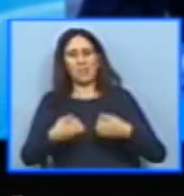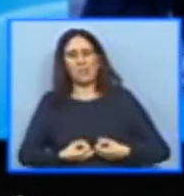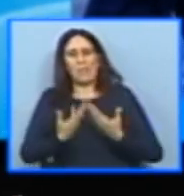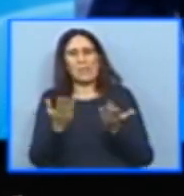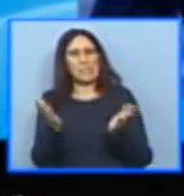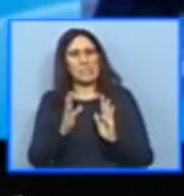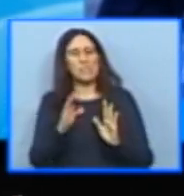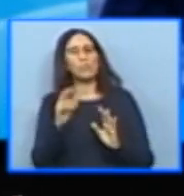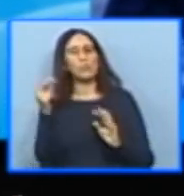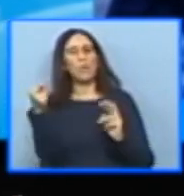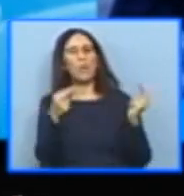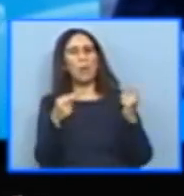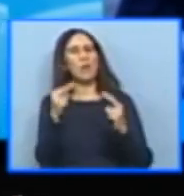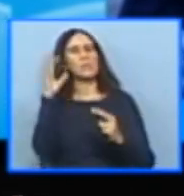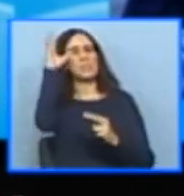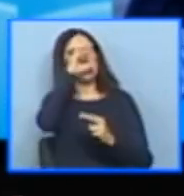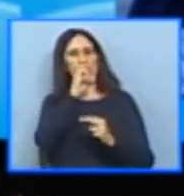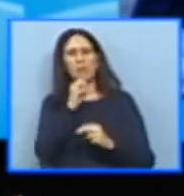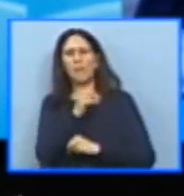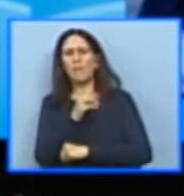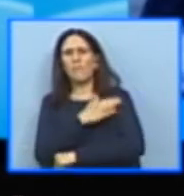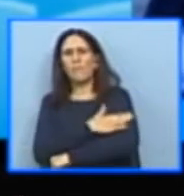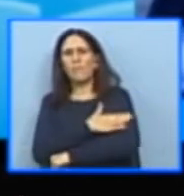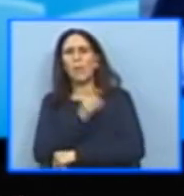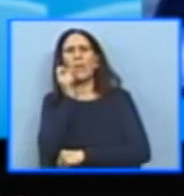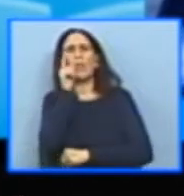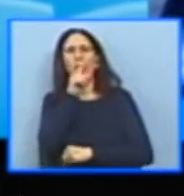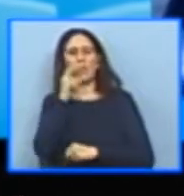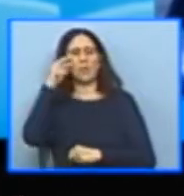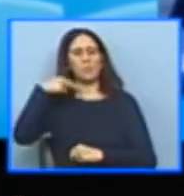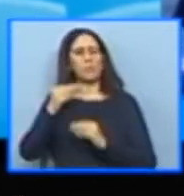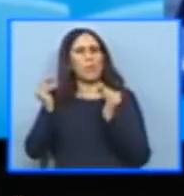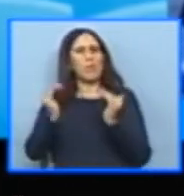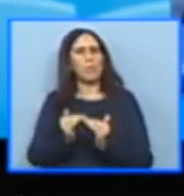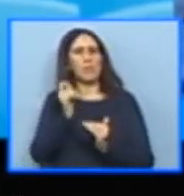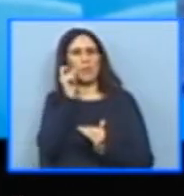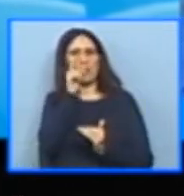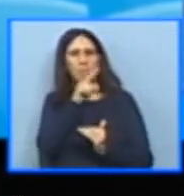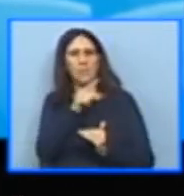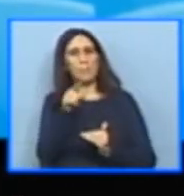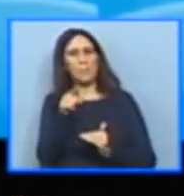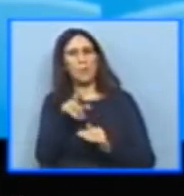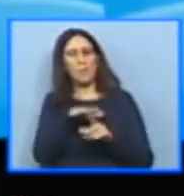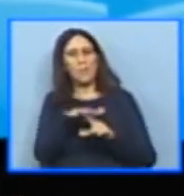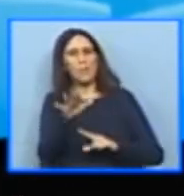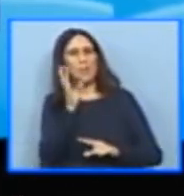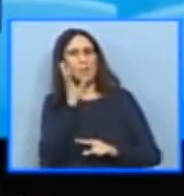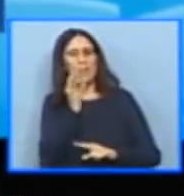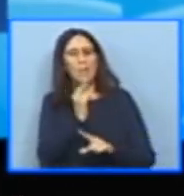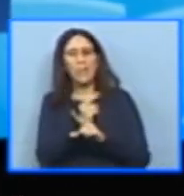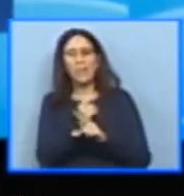muitos predadores que andam a ver quem está fragilizado, quem está com baixa de autoestima, para lhes tentar incutir